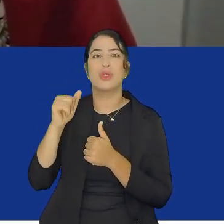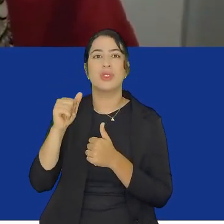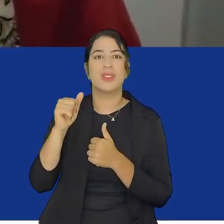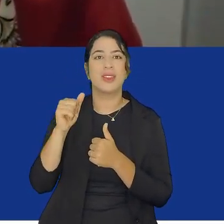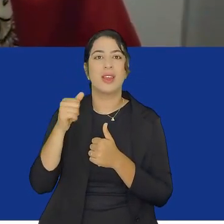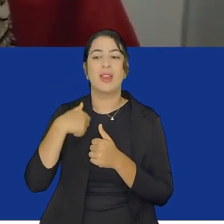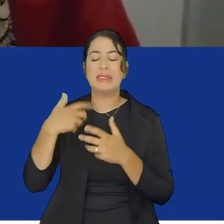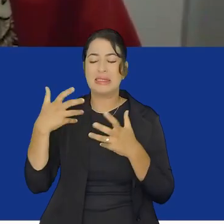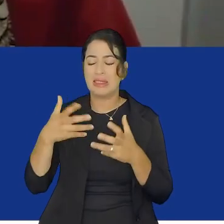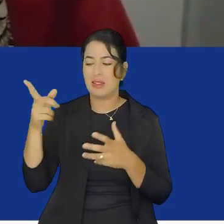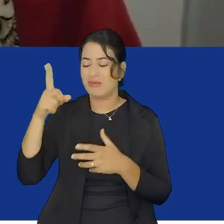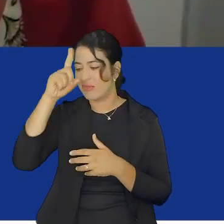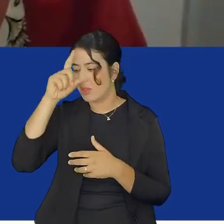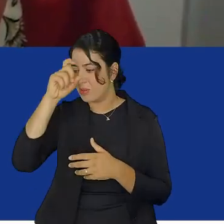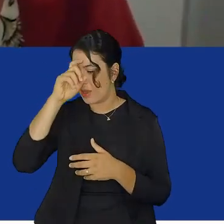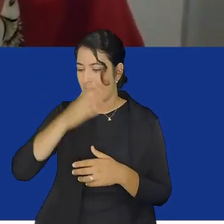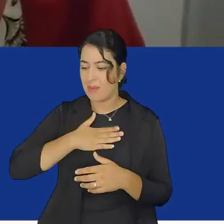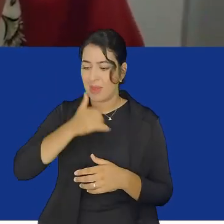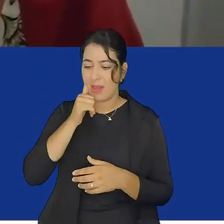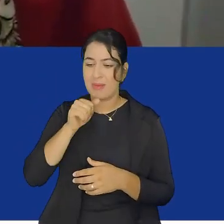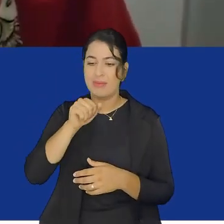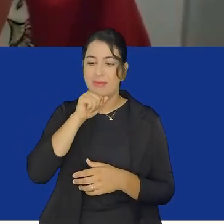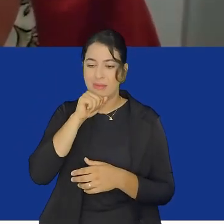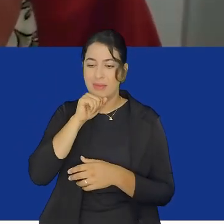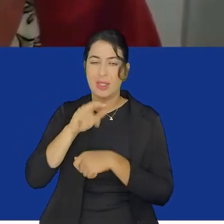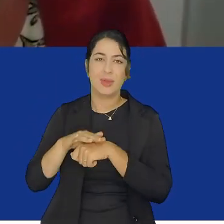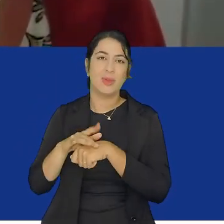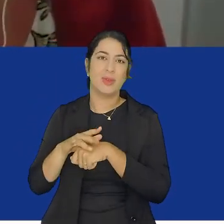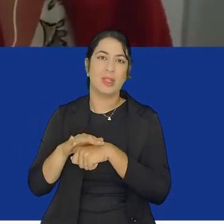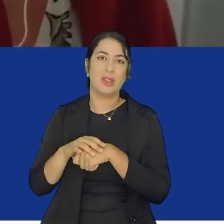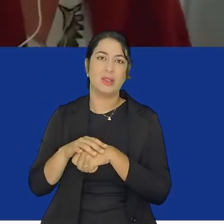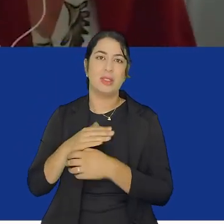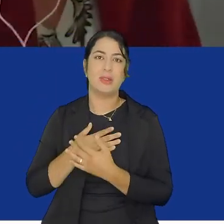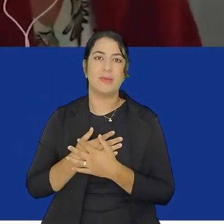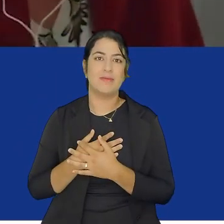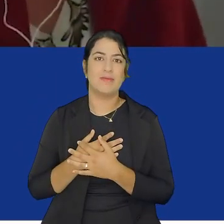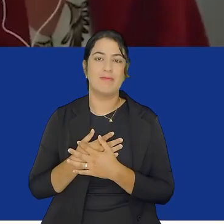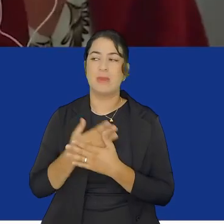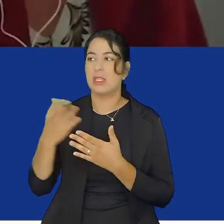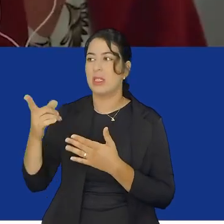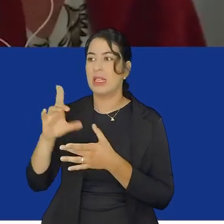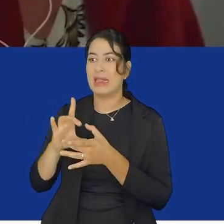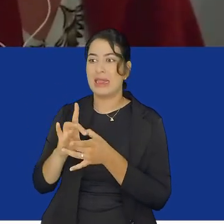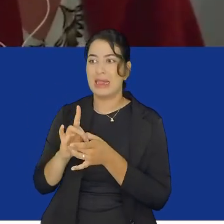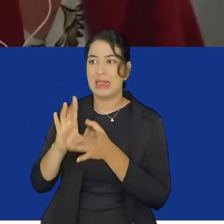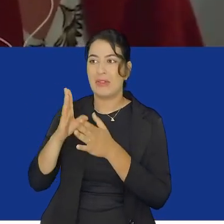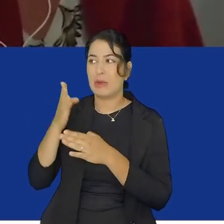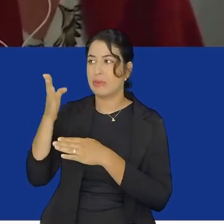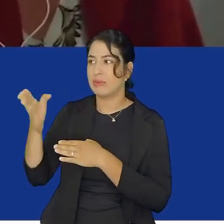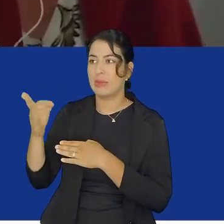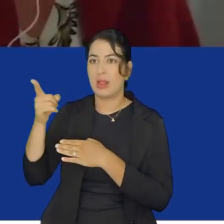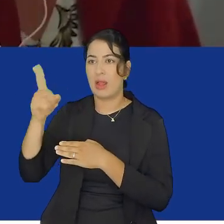minha mãe está com câncer terminal e eu não tenho mais nem dias livres para eu poder ficar com ela lá no hospital, como